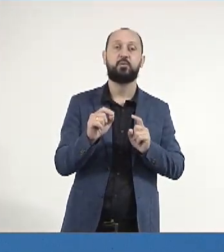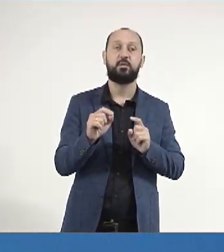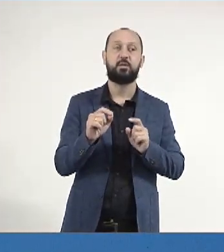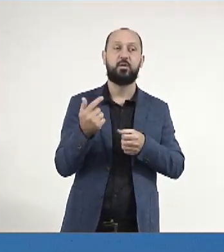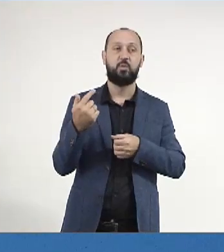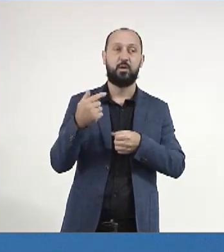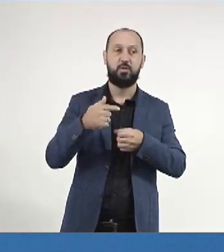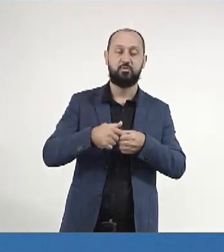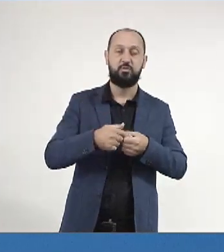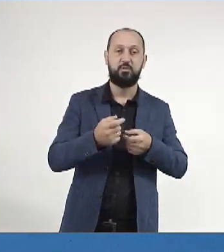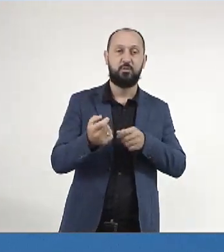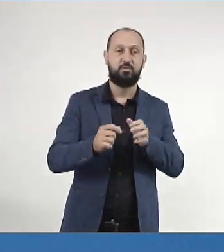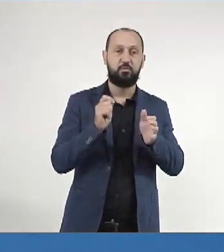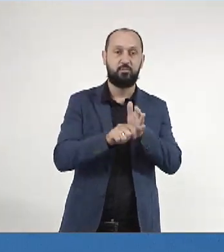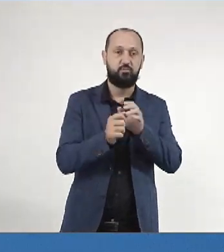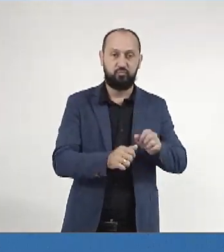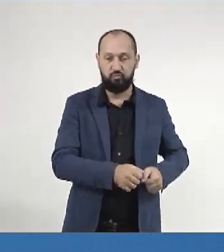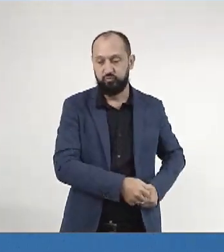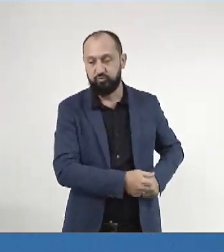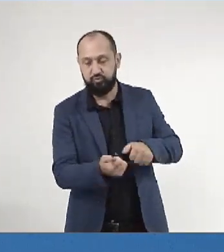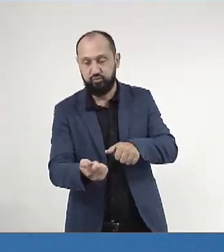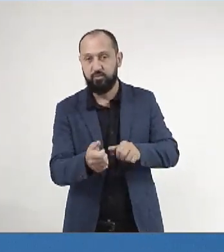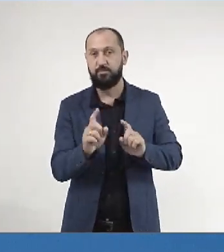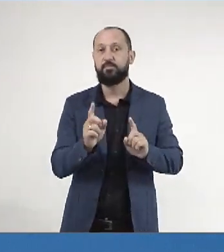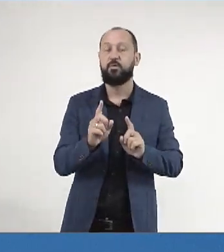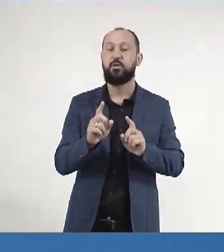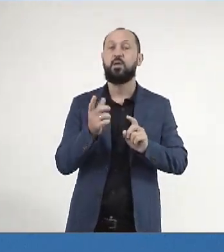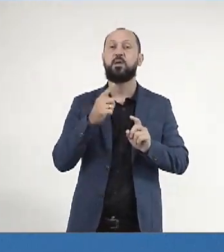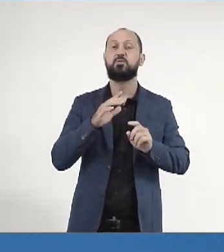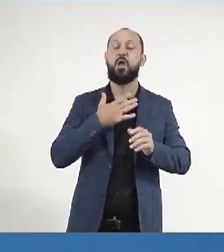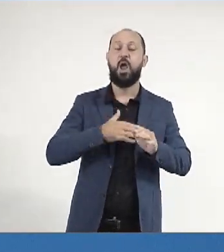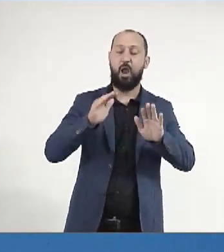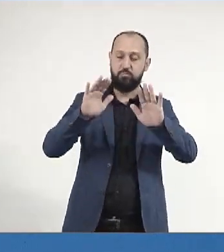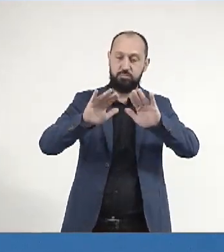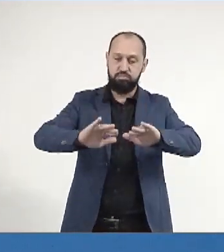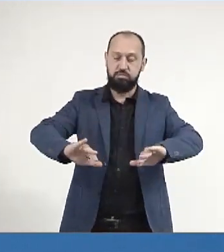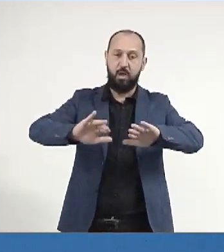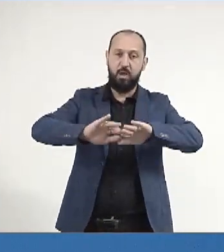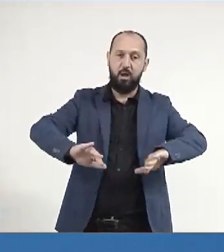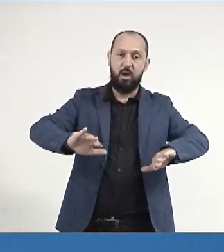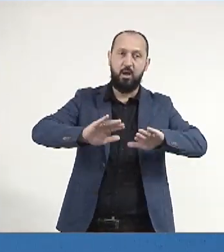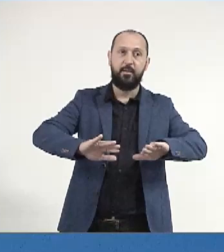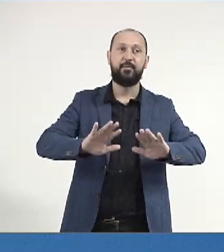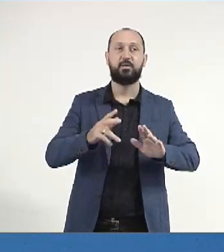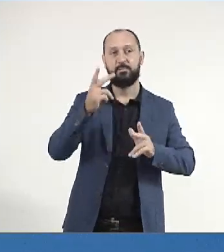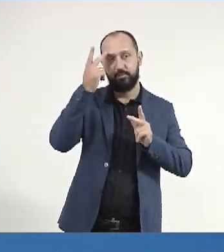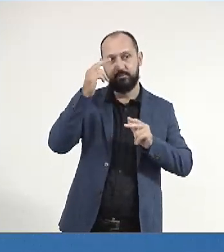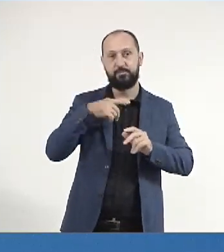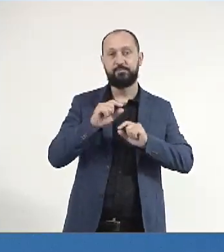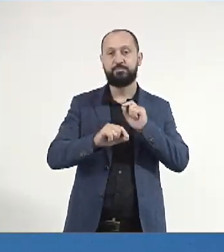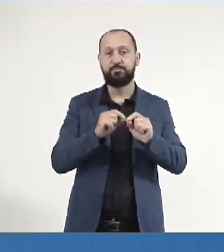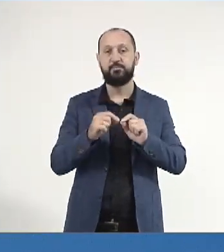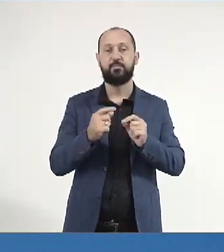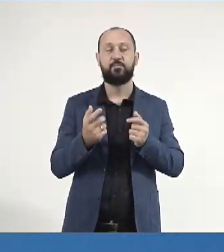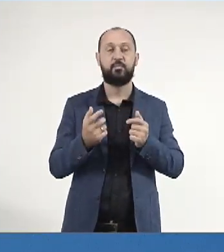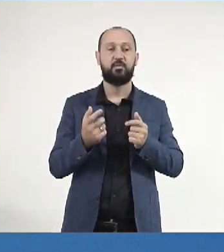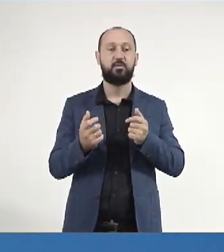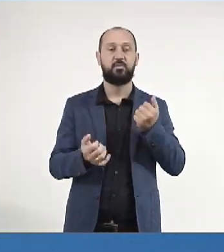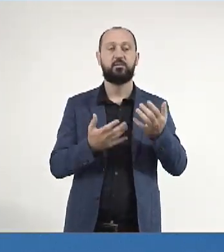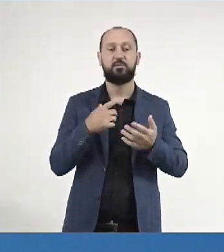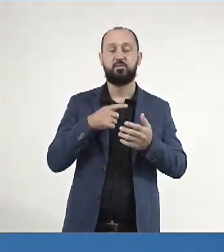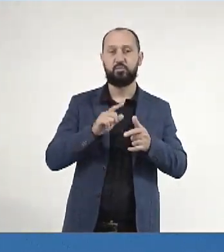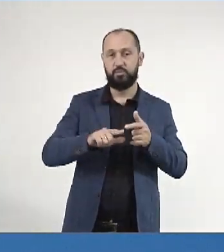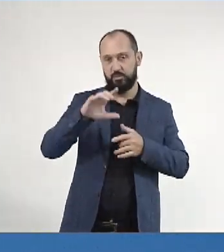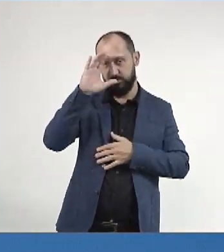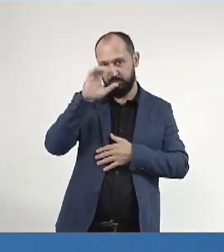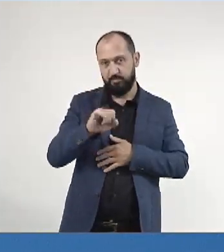fogo que já está queimando, é a gente diminuir a pressão, tirar a paixão disso e buscar efetivamente uma